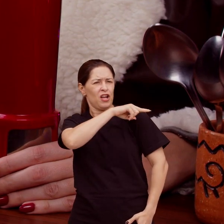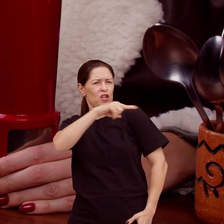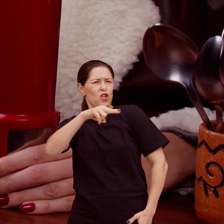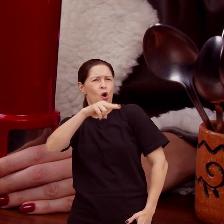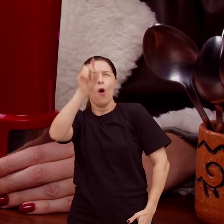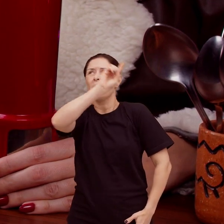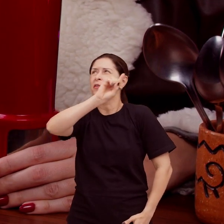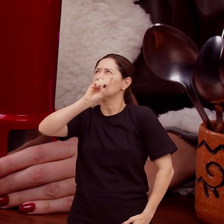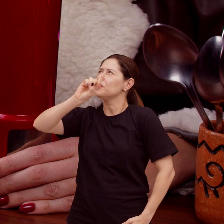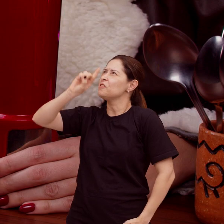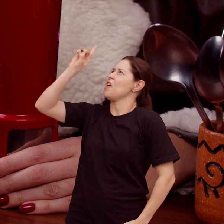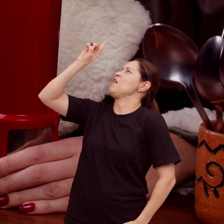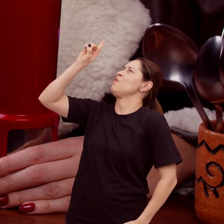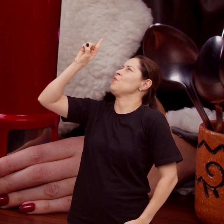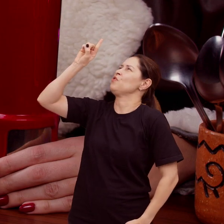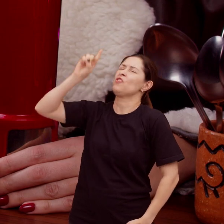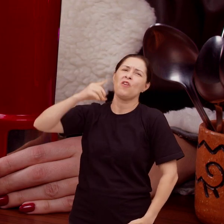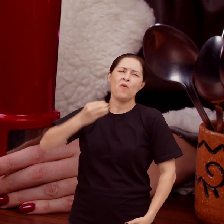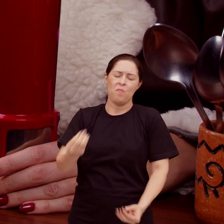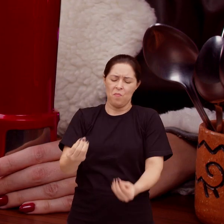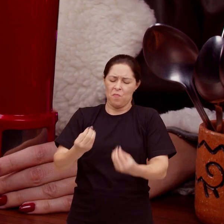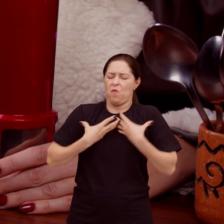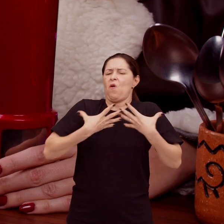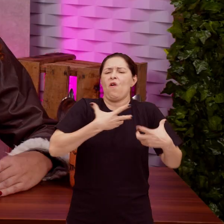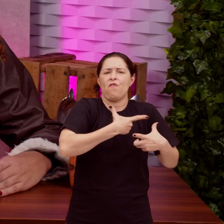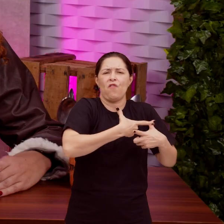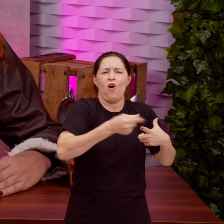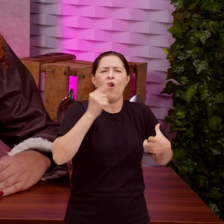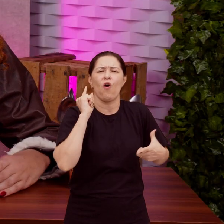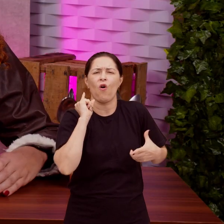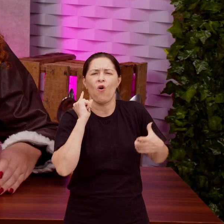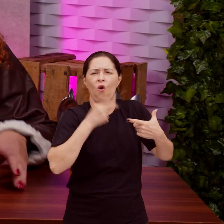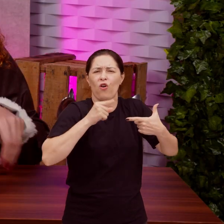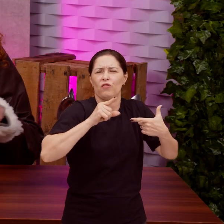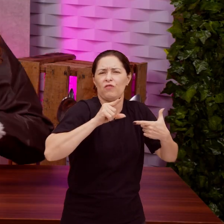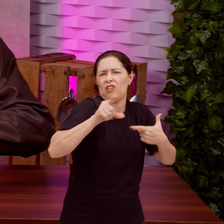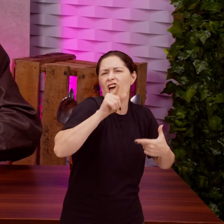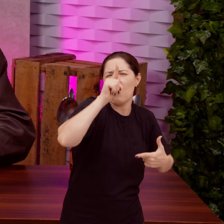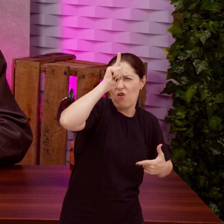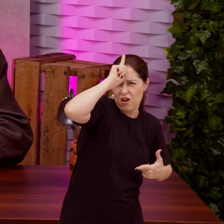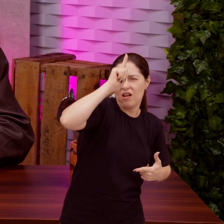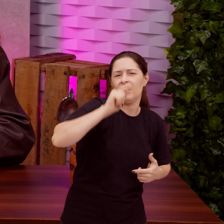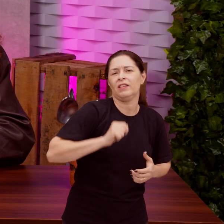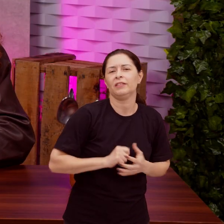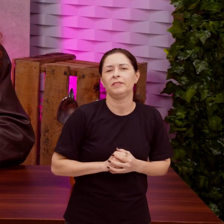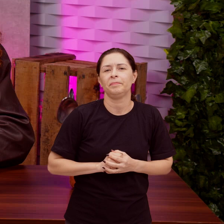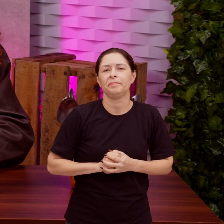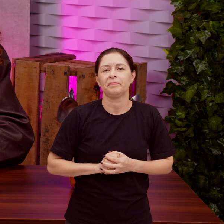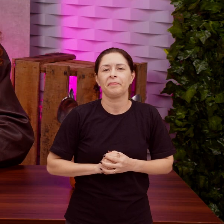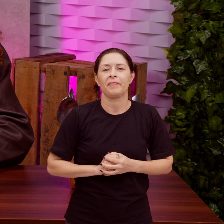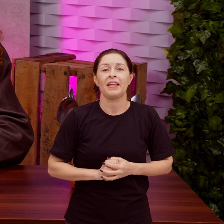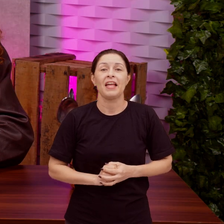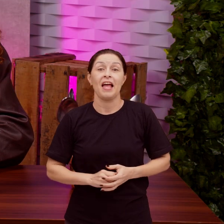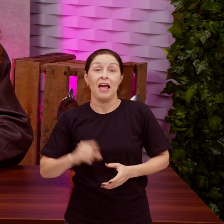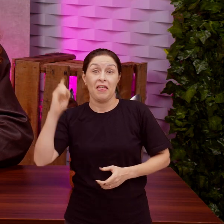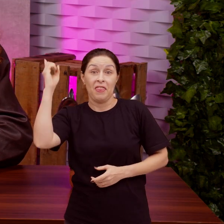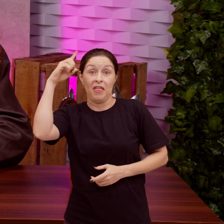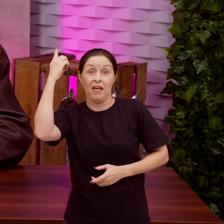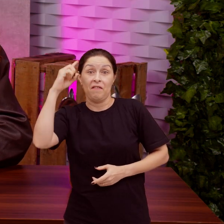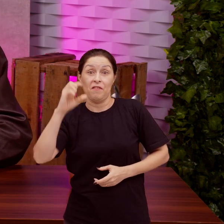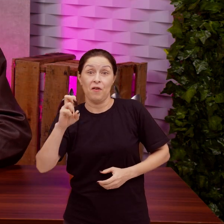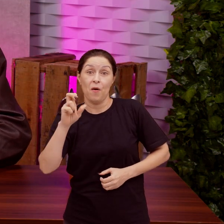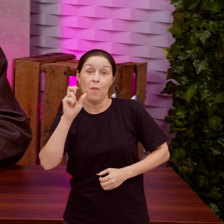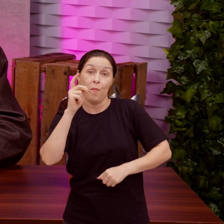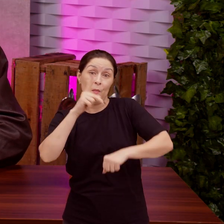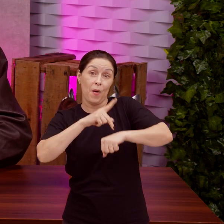Exércitos, no Deus vivo que me fará vencer você." Então Davi pegou a sua funda, colocou uma